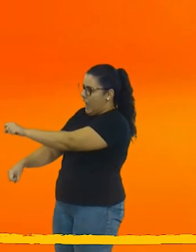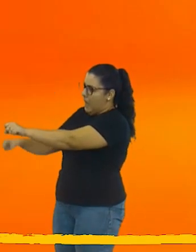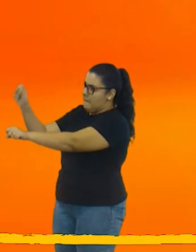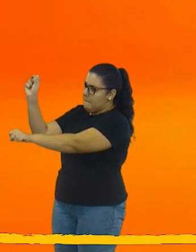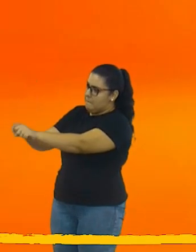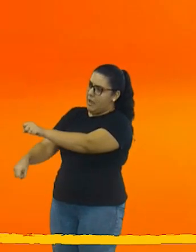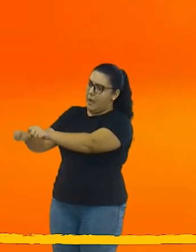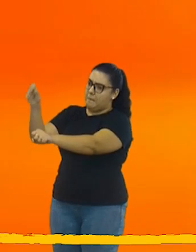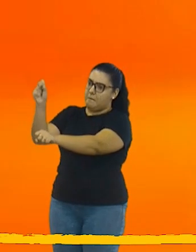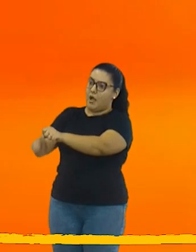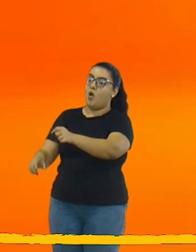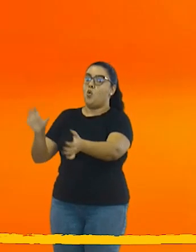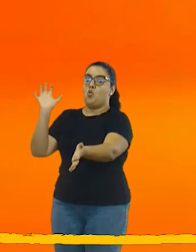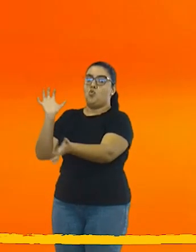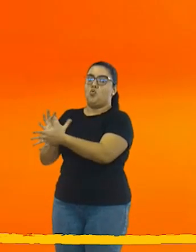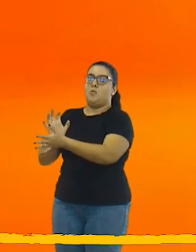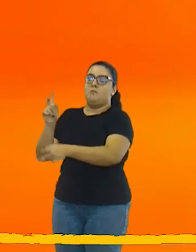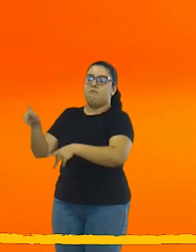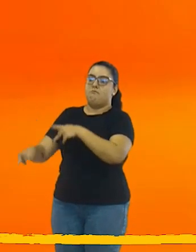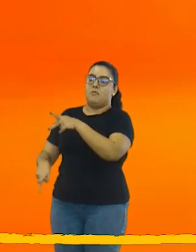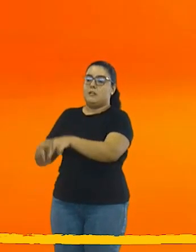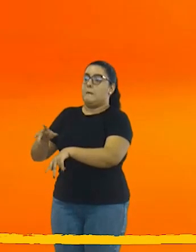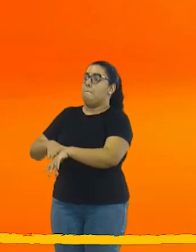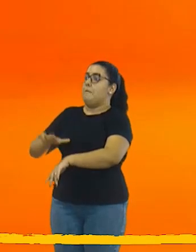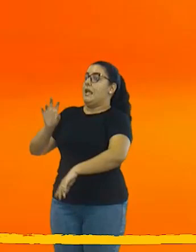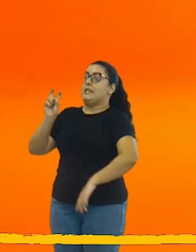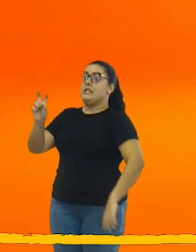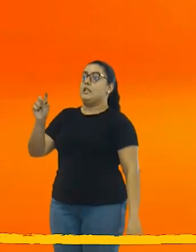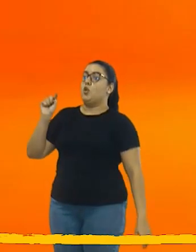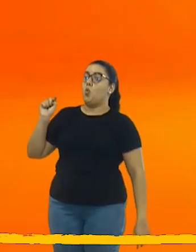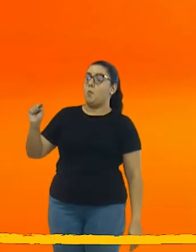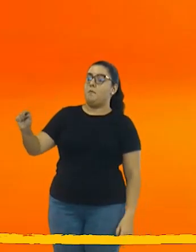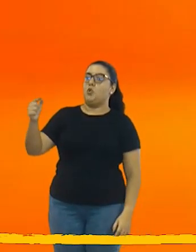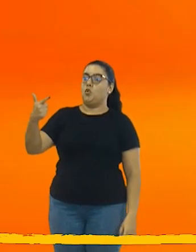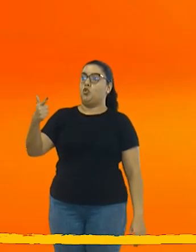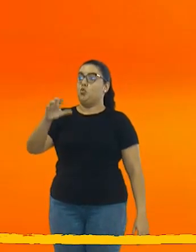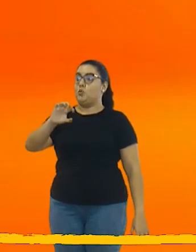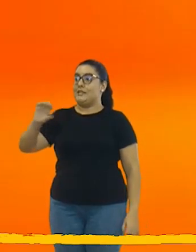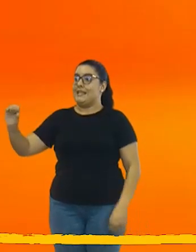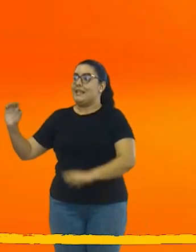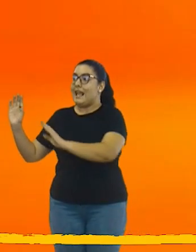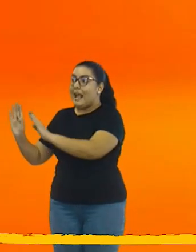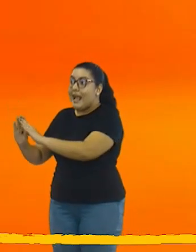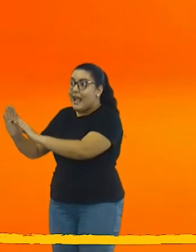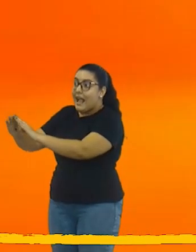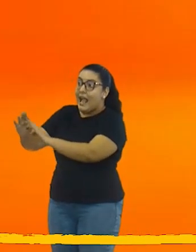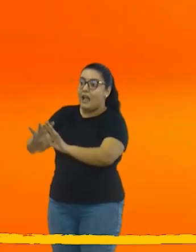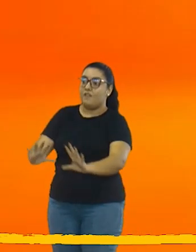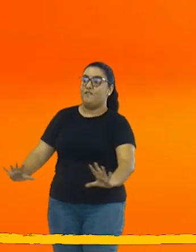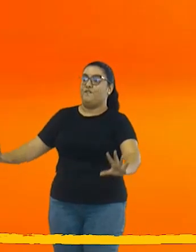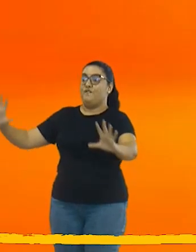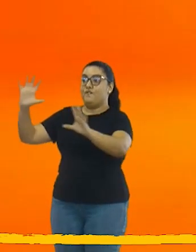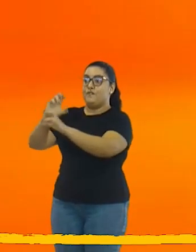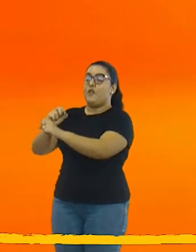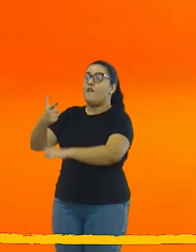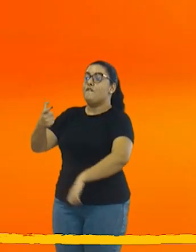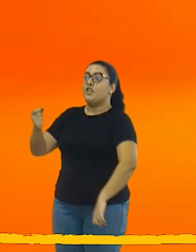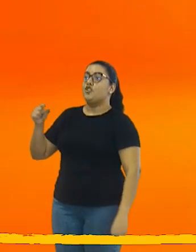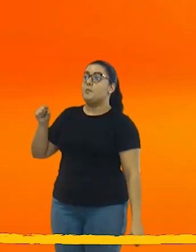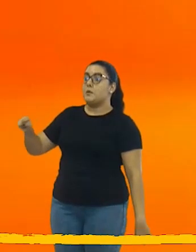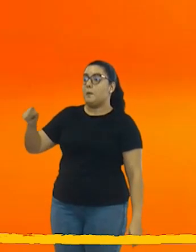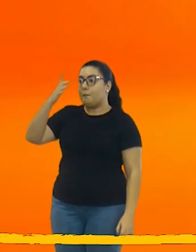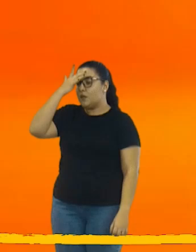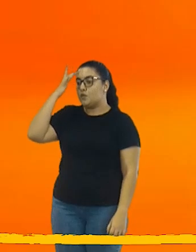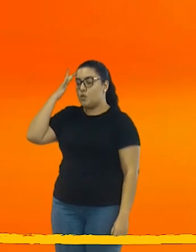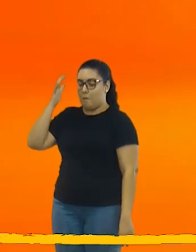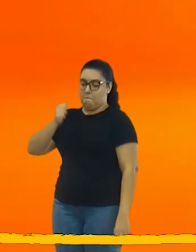uma aldeia, um povoado, que tinha mais de 5.200 casas e tinha mais de 20 mil habitantes.